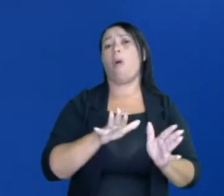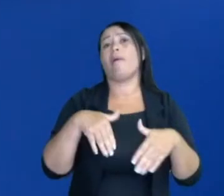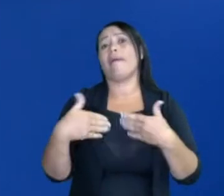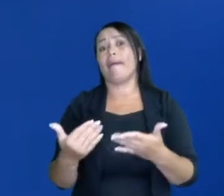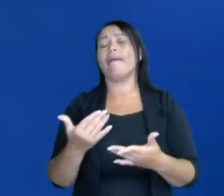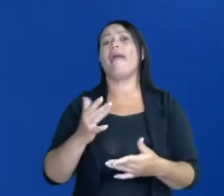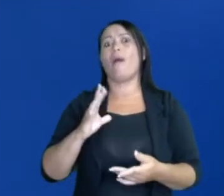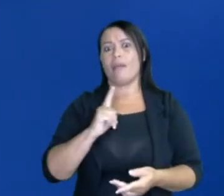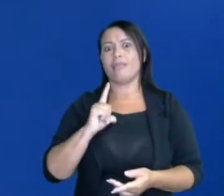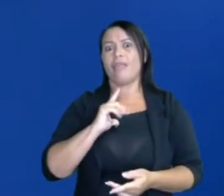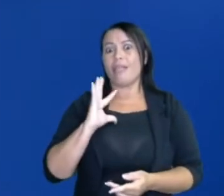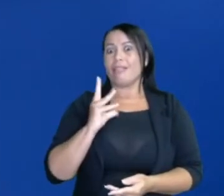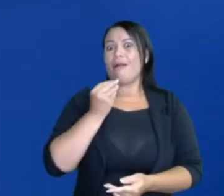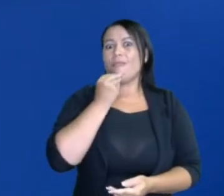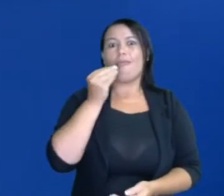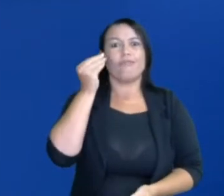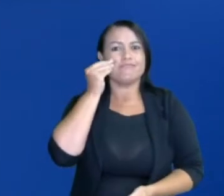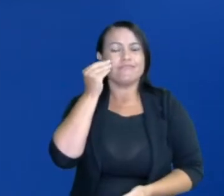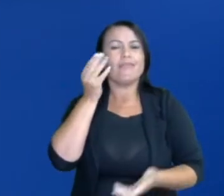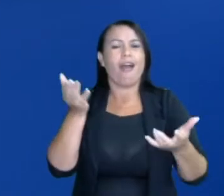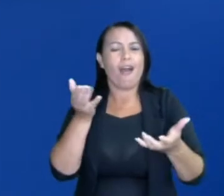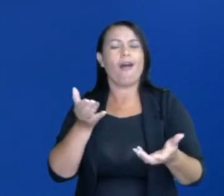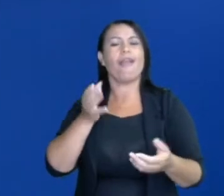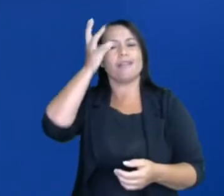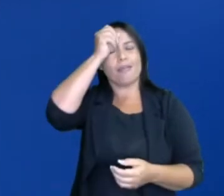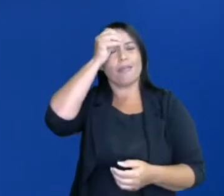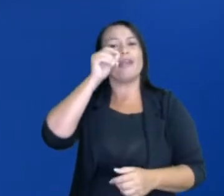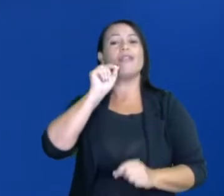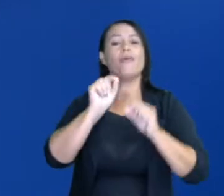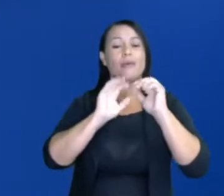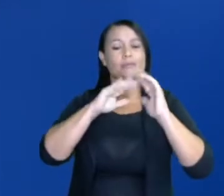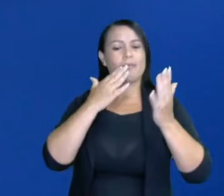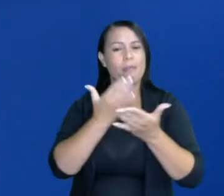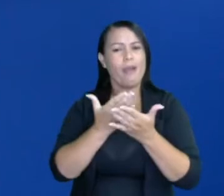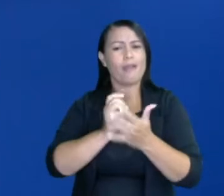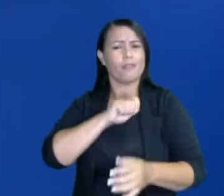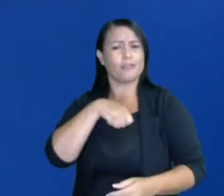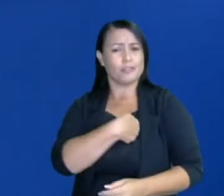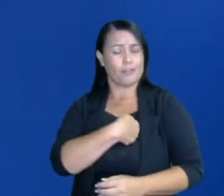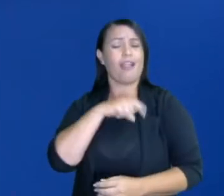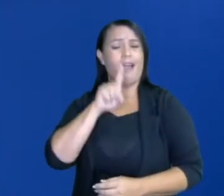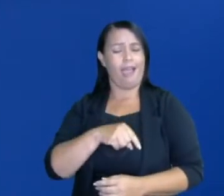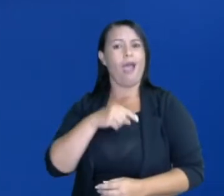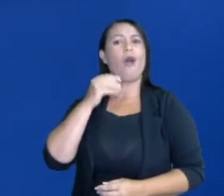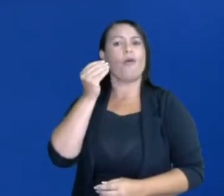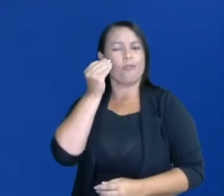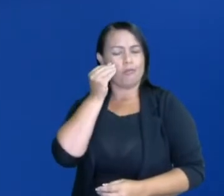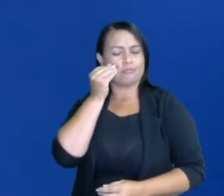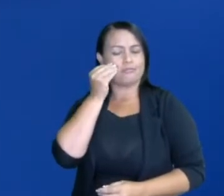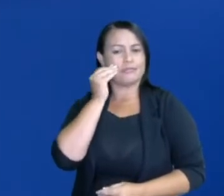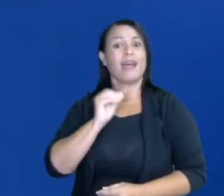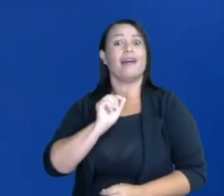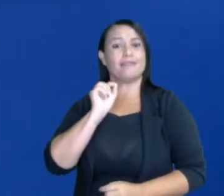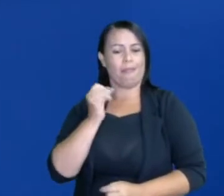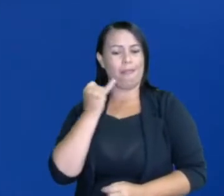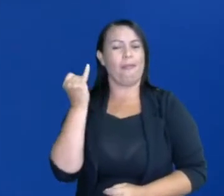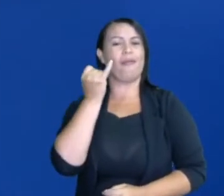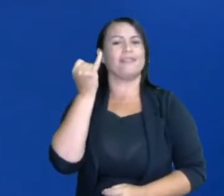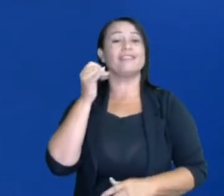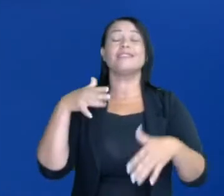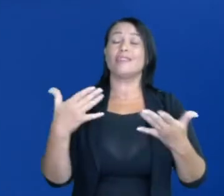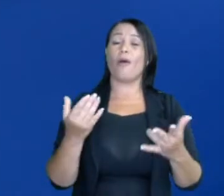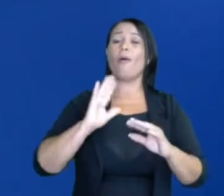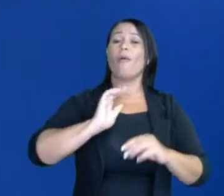Então, essa oportunidade que a gente tem de aprender o espanhol na escola é uma oportunidade muito rica.